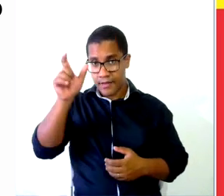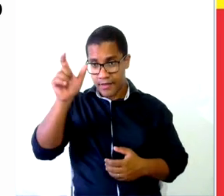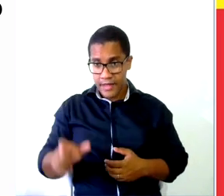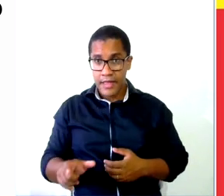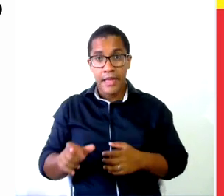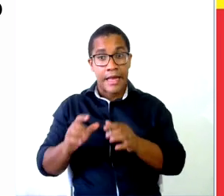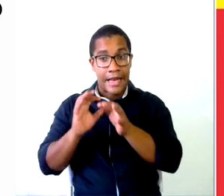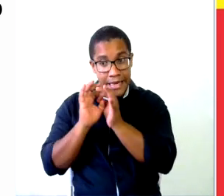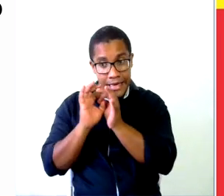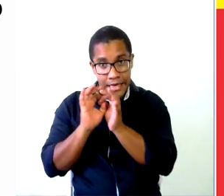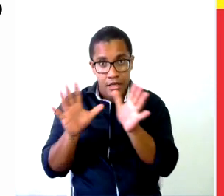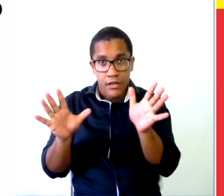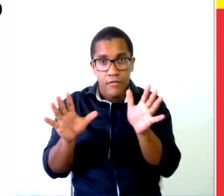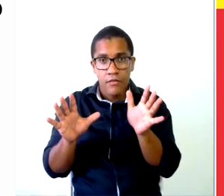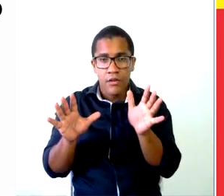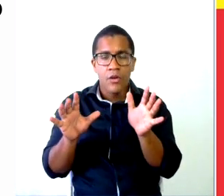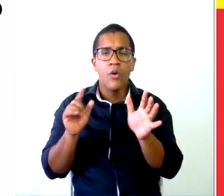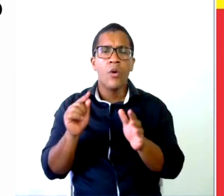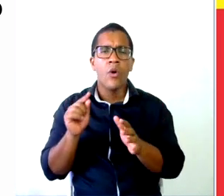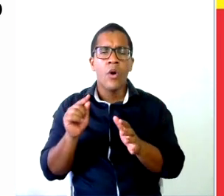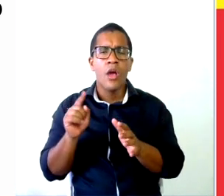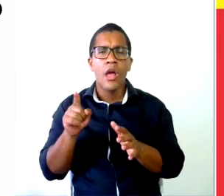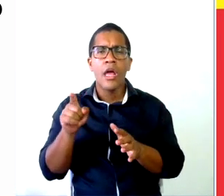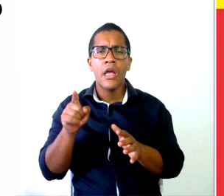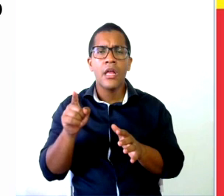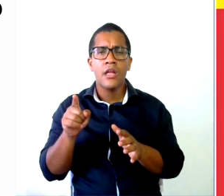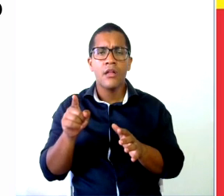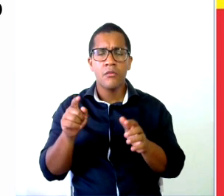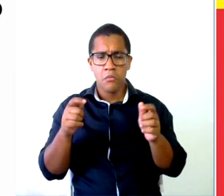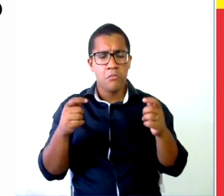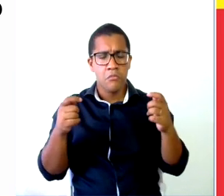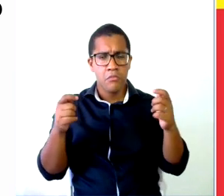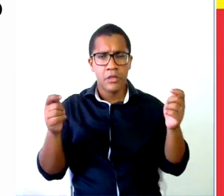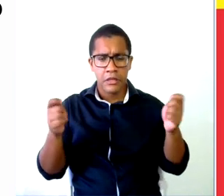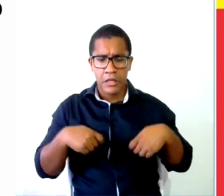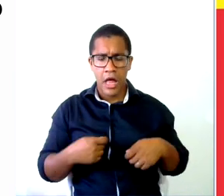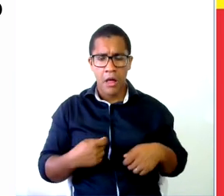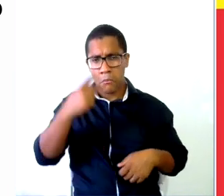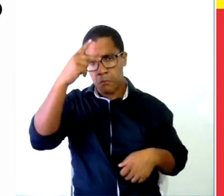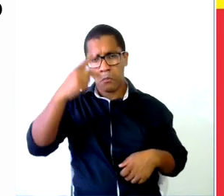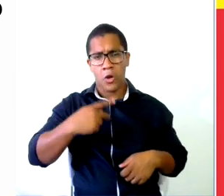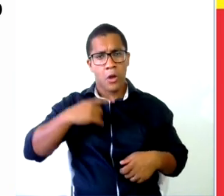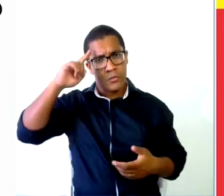verdadeiramente livre, segundo os gregos, deveria ser dono de si mesmo.